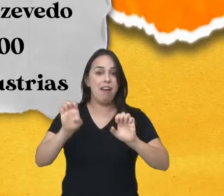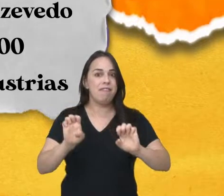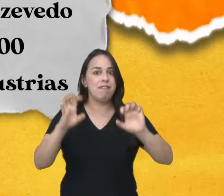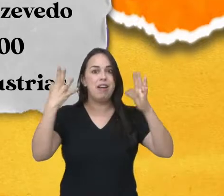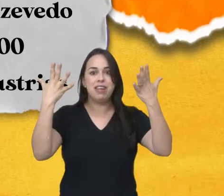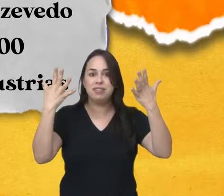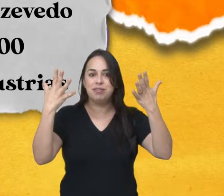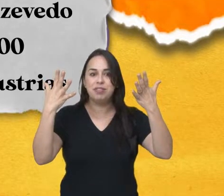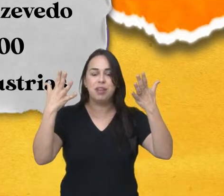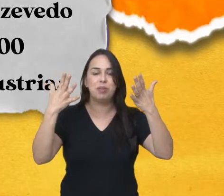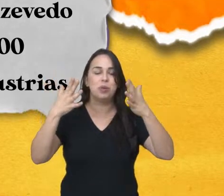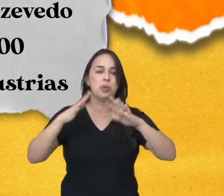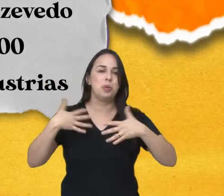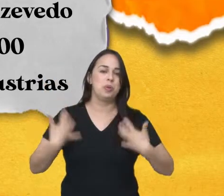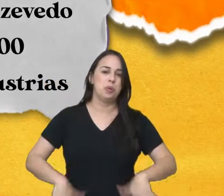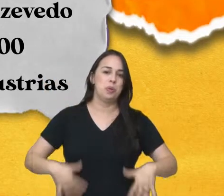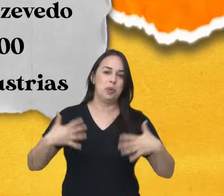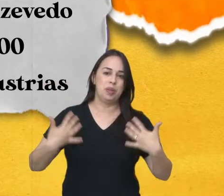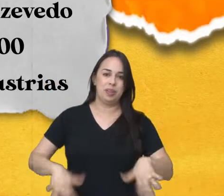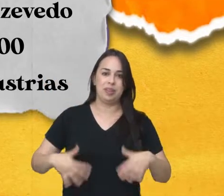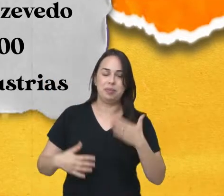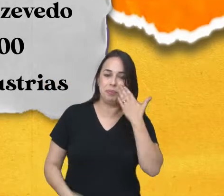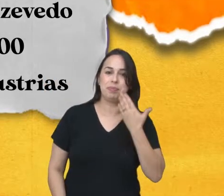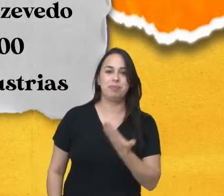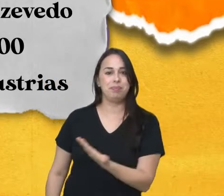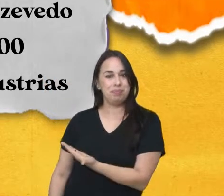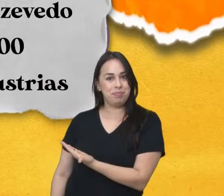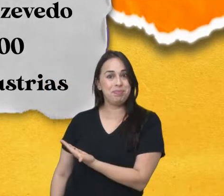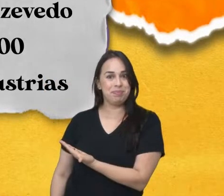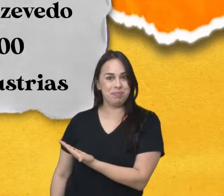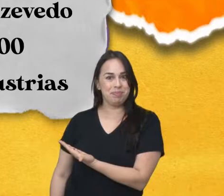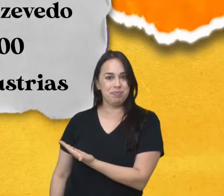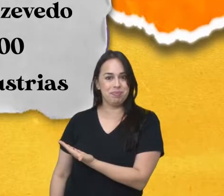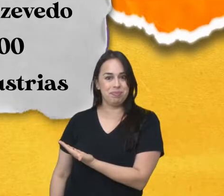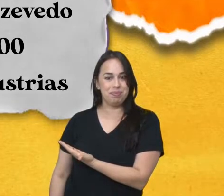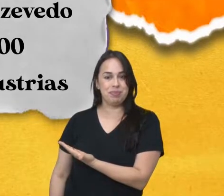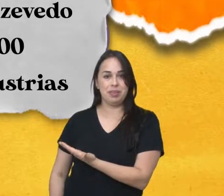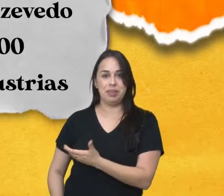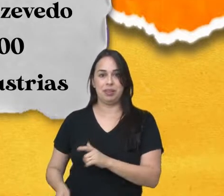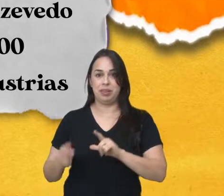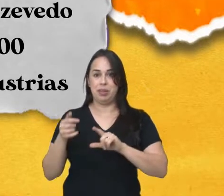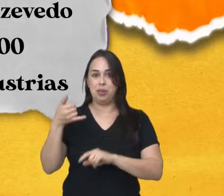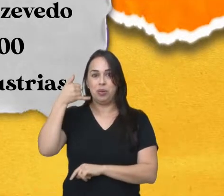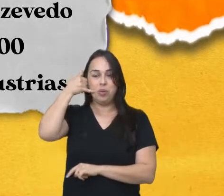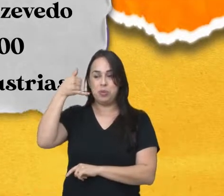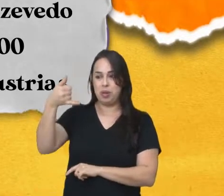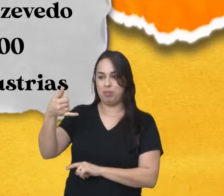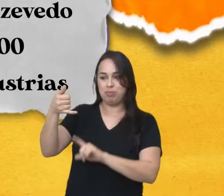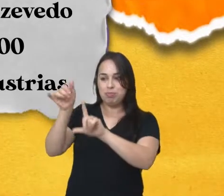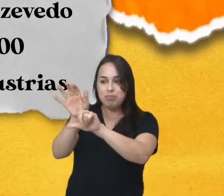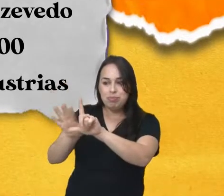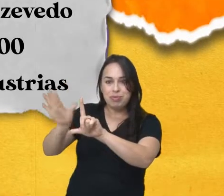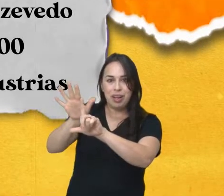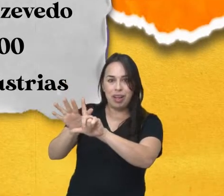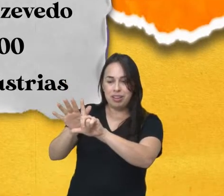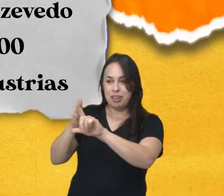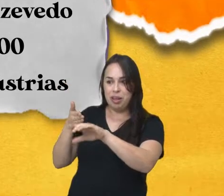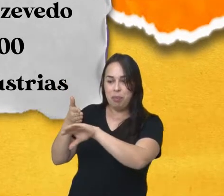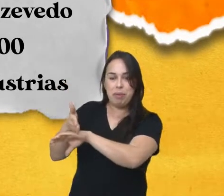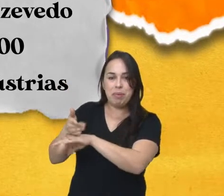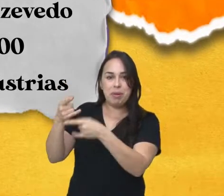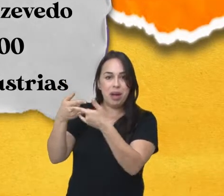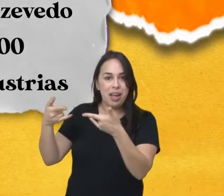mais comemorada em todo o mundo, a Octo Beer Fest. Aponte seu celular para o QR Code e garanta o seu